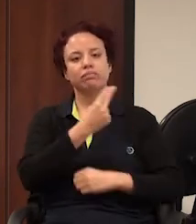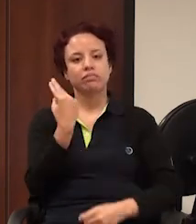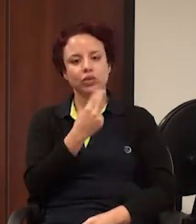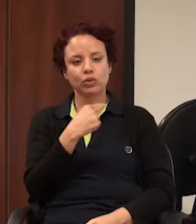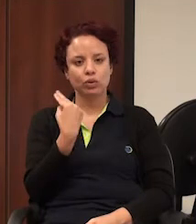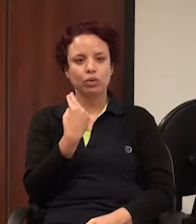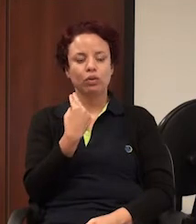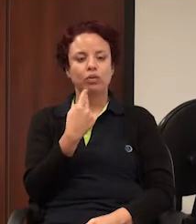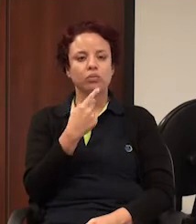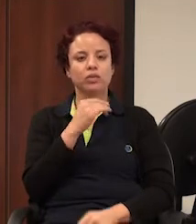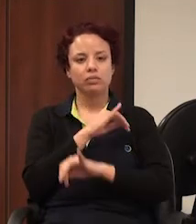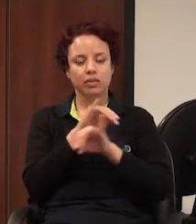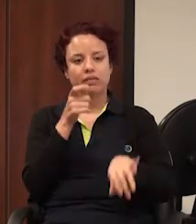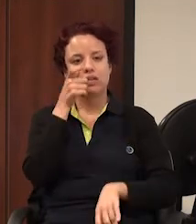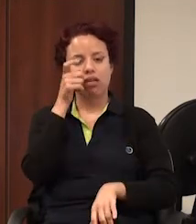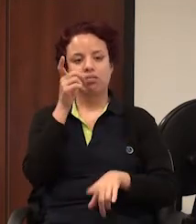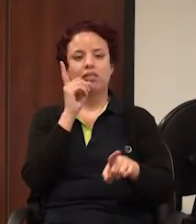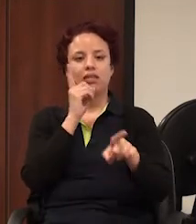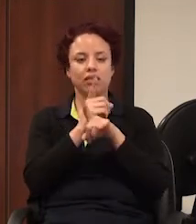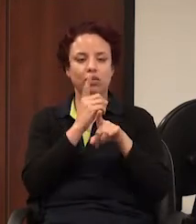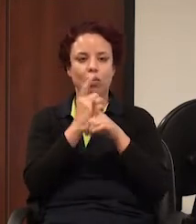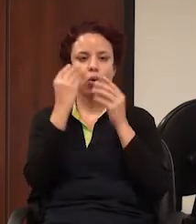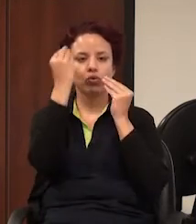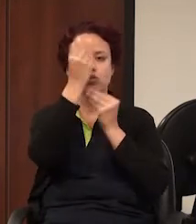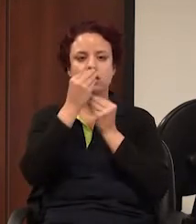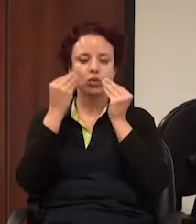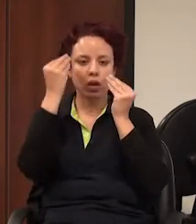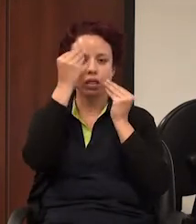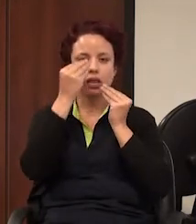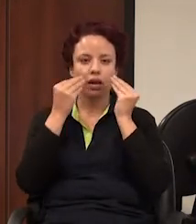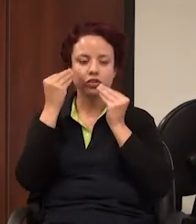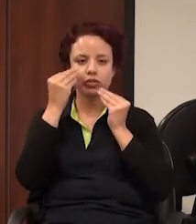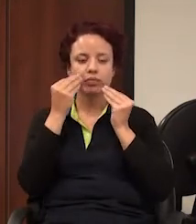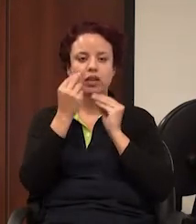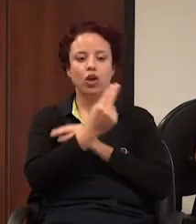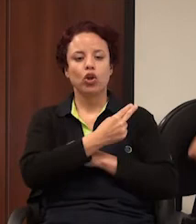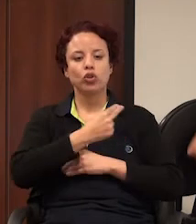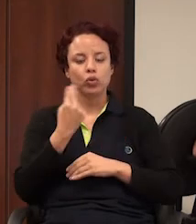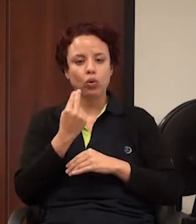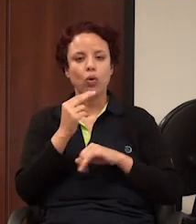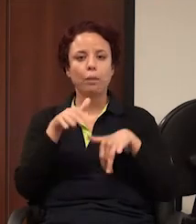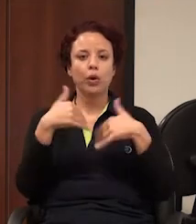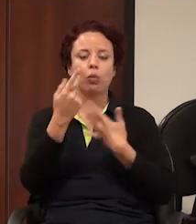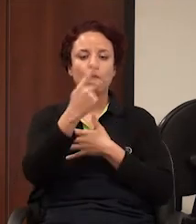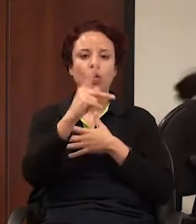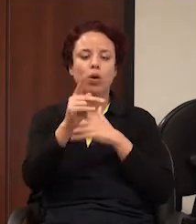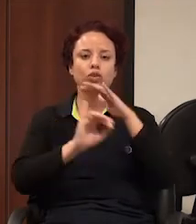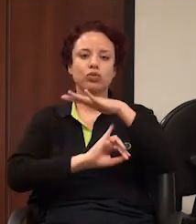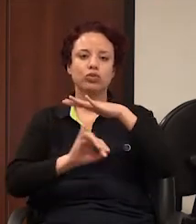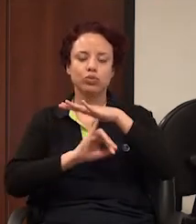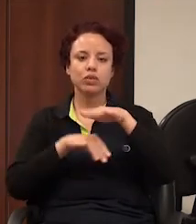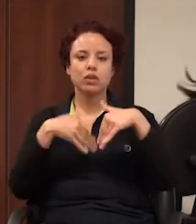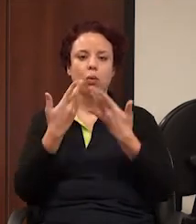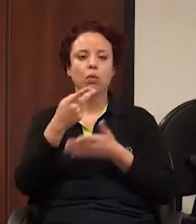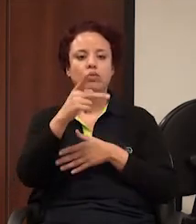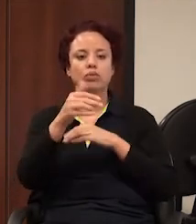o interesse de ir para esse encontro, e aí vai colocar o seu nome, né, pertencente a qual organização, qual a função,